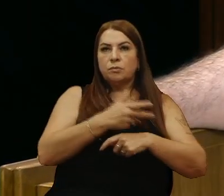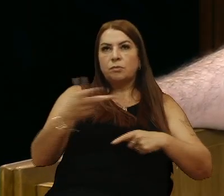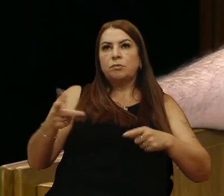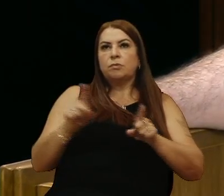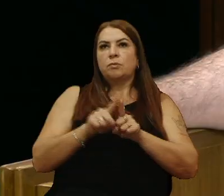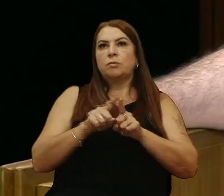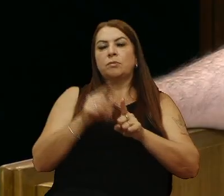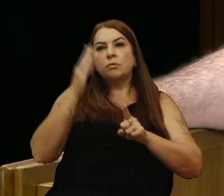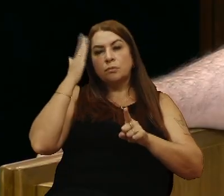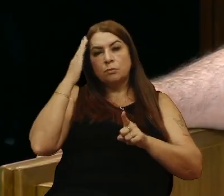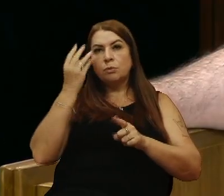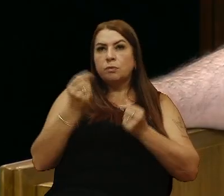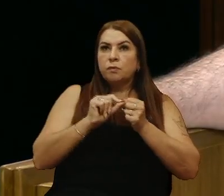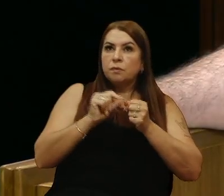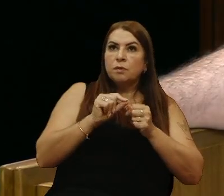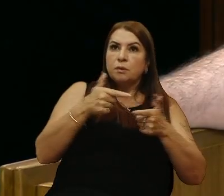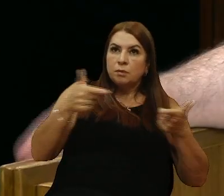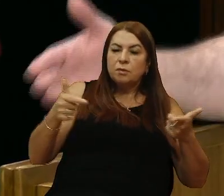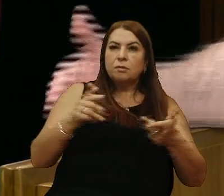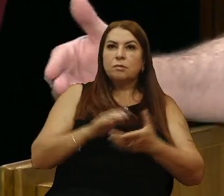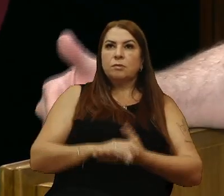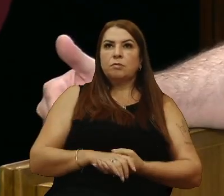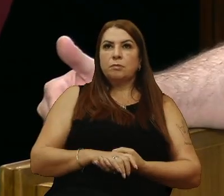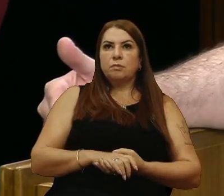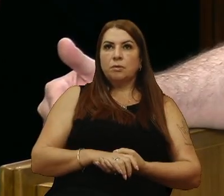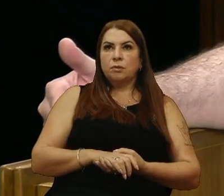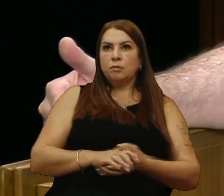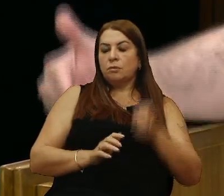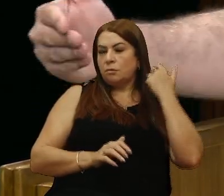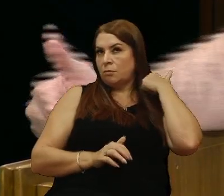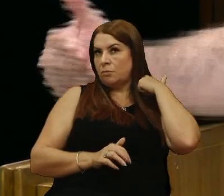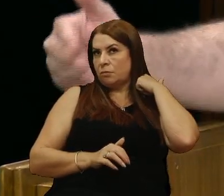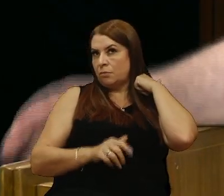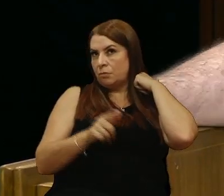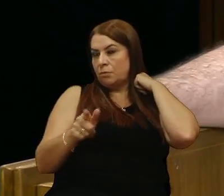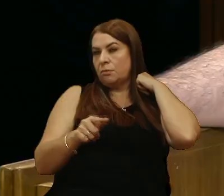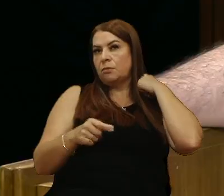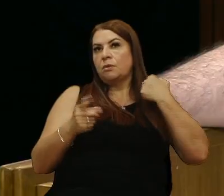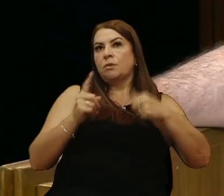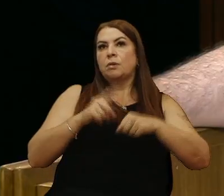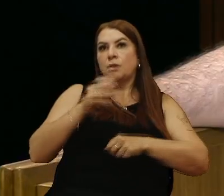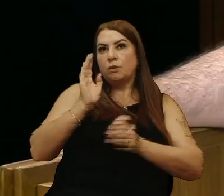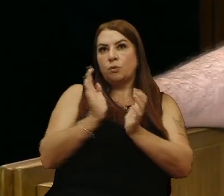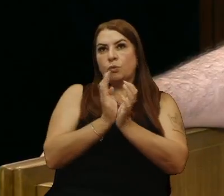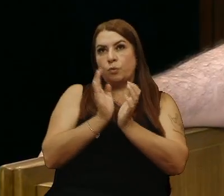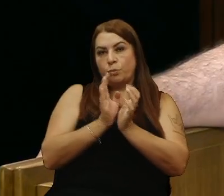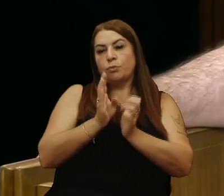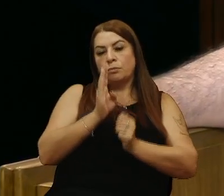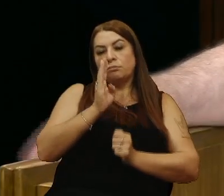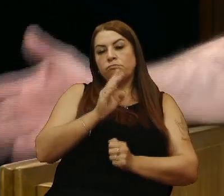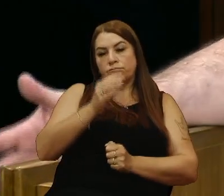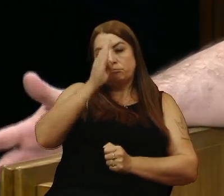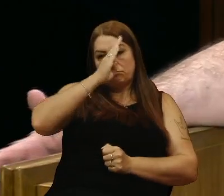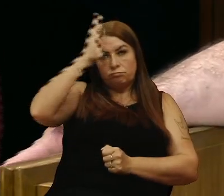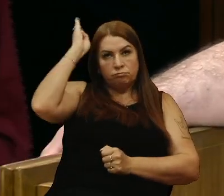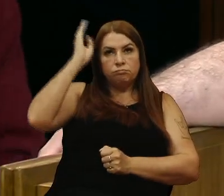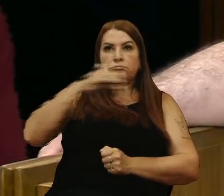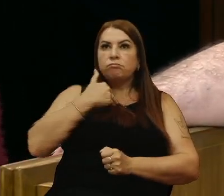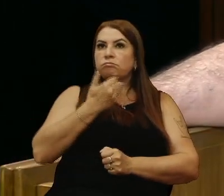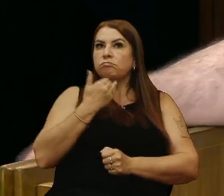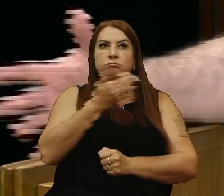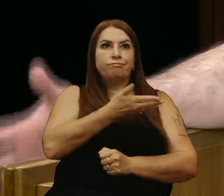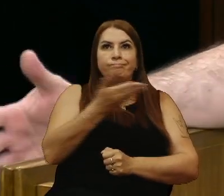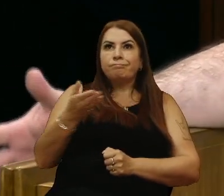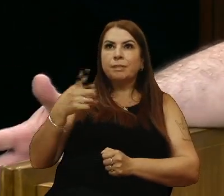quem sabe como agir e o que fazer, e a técnica para isso, é o bombeiro militar. Então, não adianta a